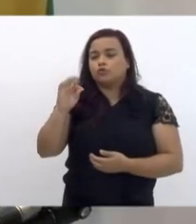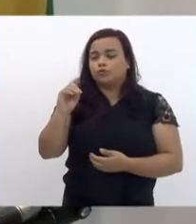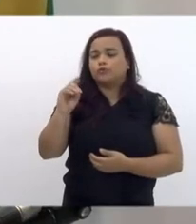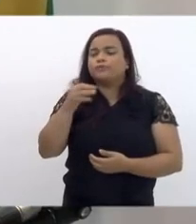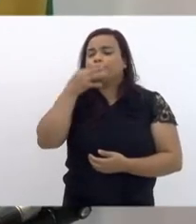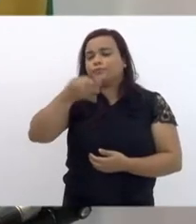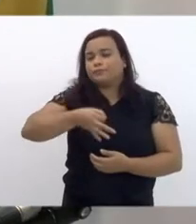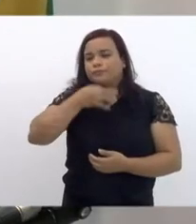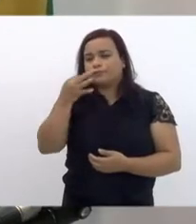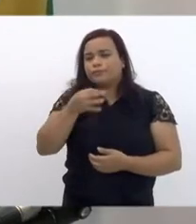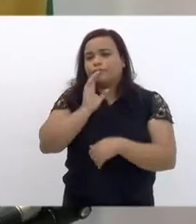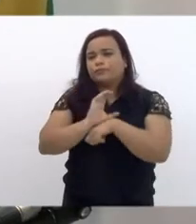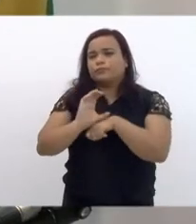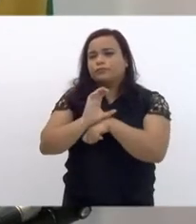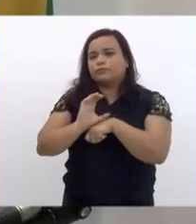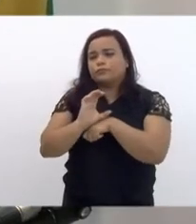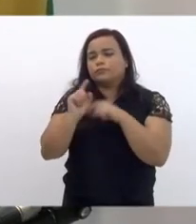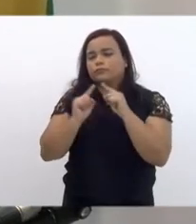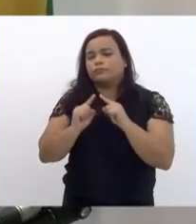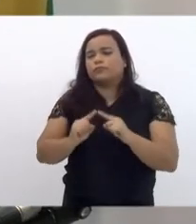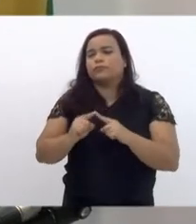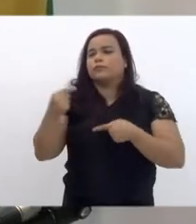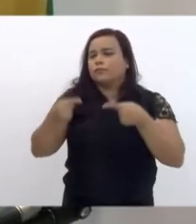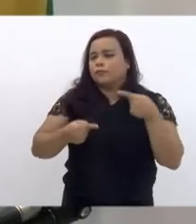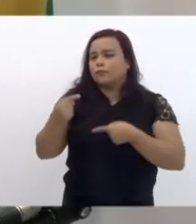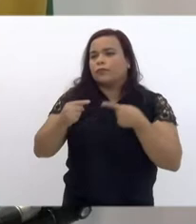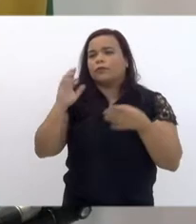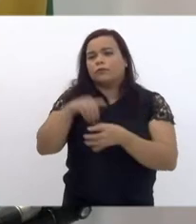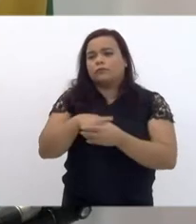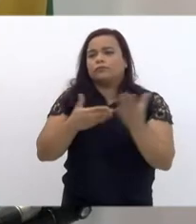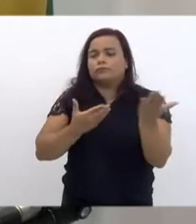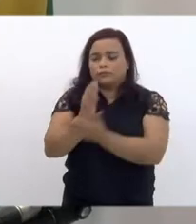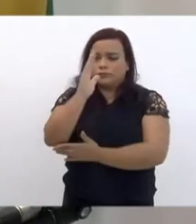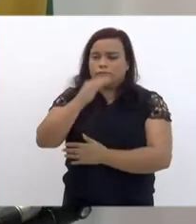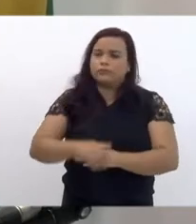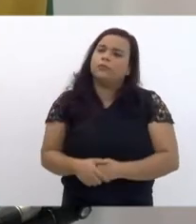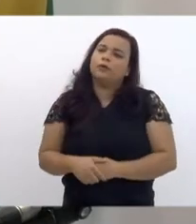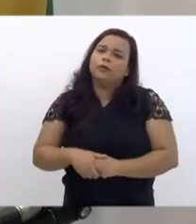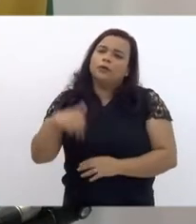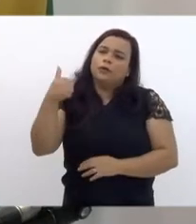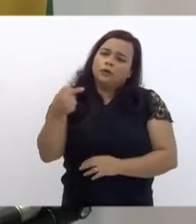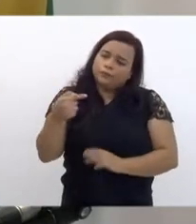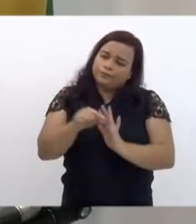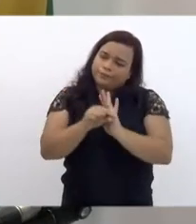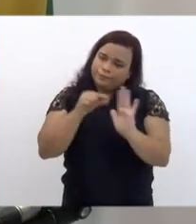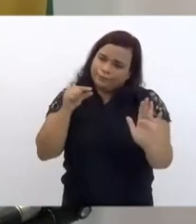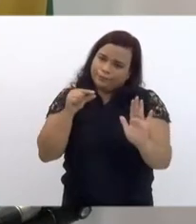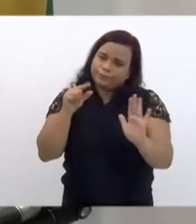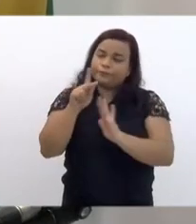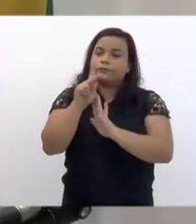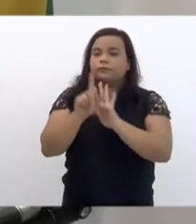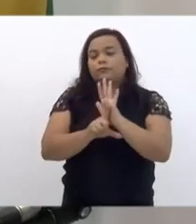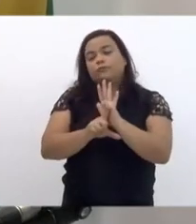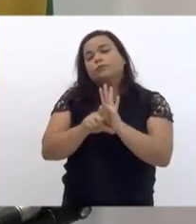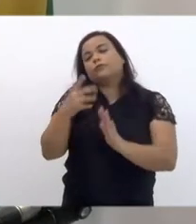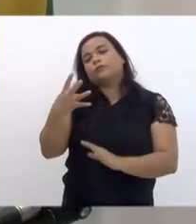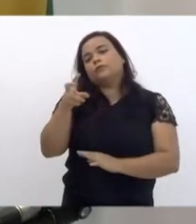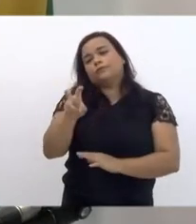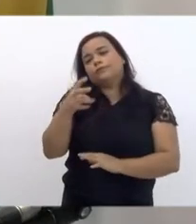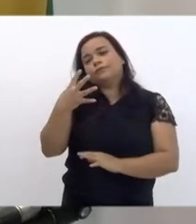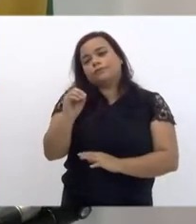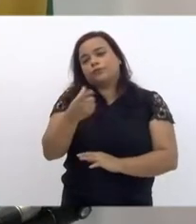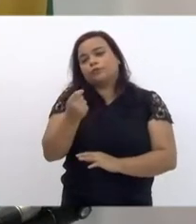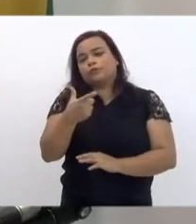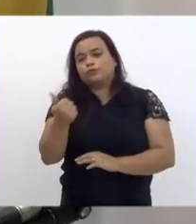Em discussão. Em votação, aprovado. 17. Projeto de lei